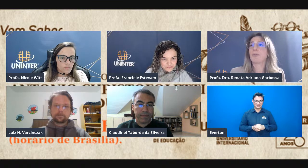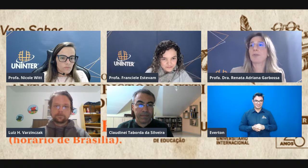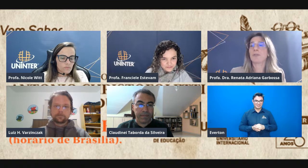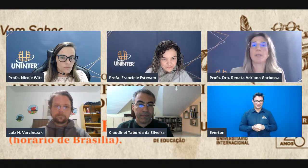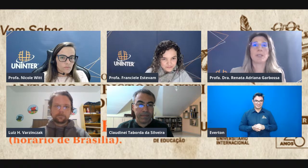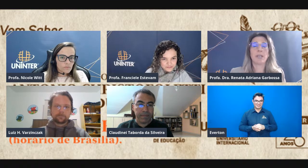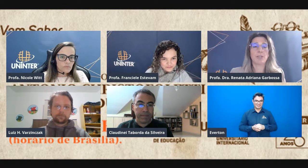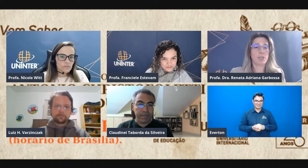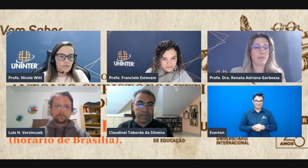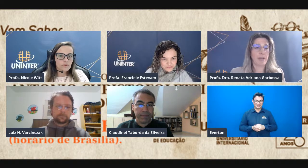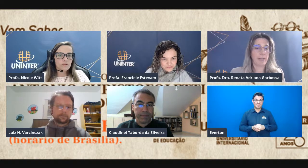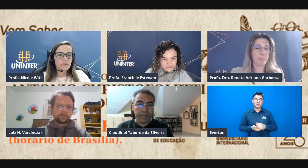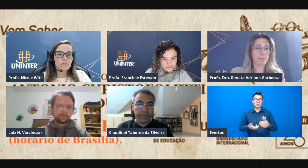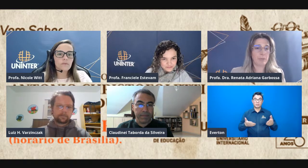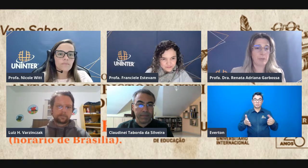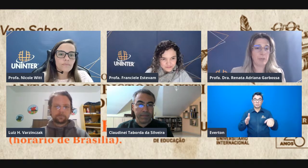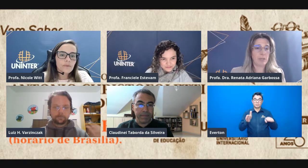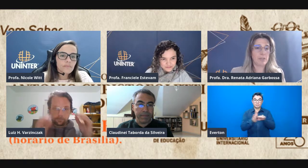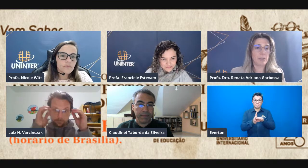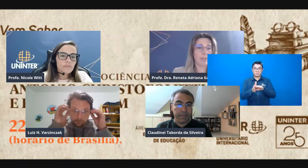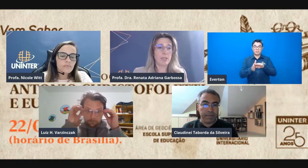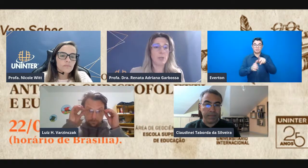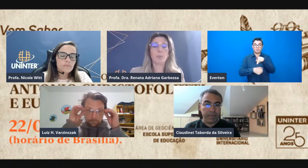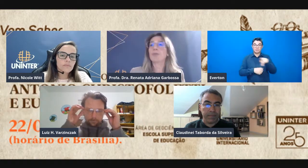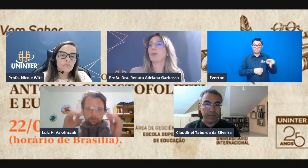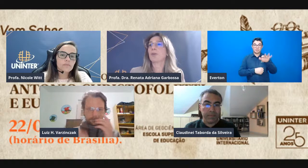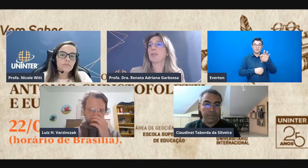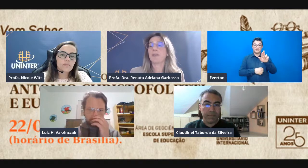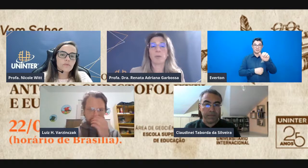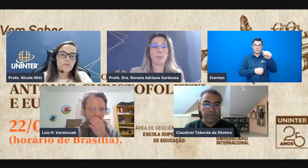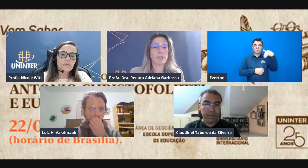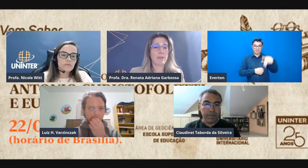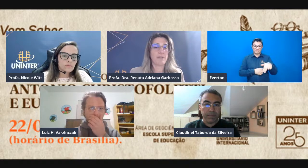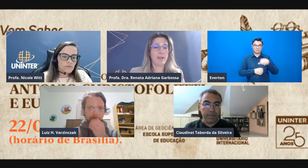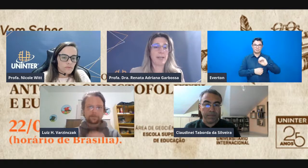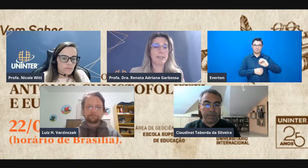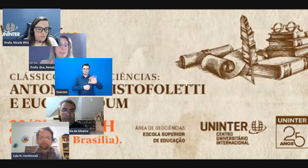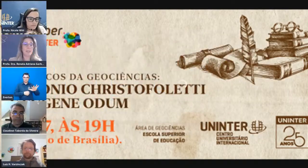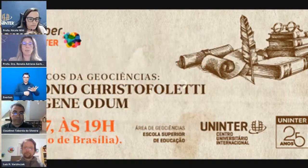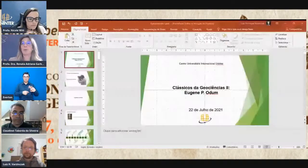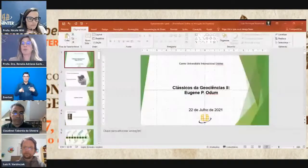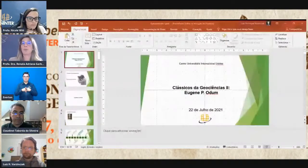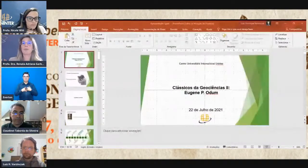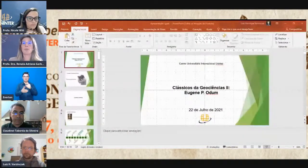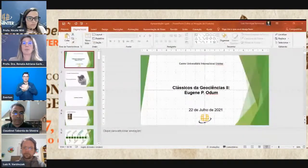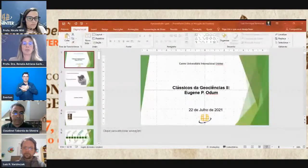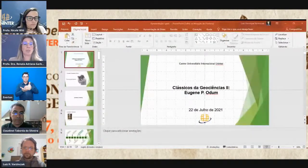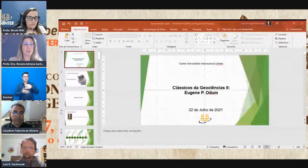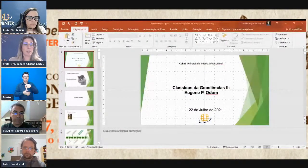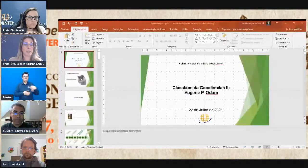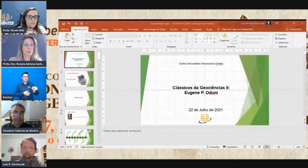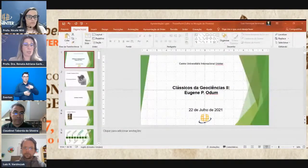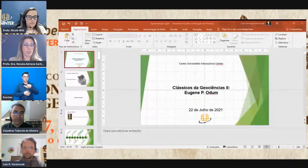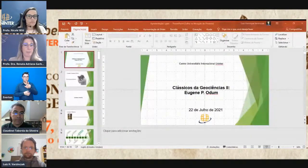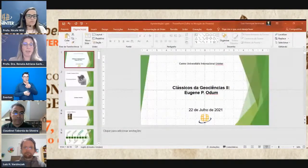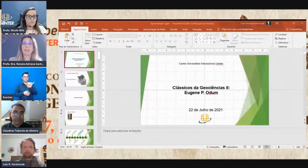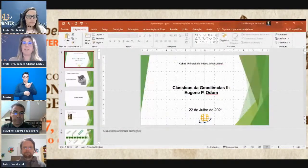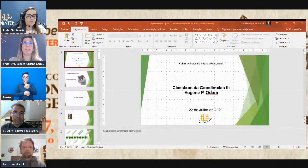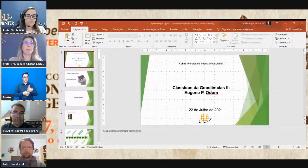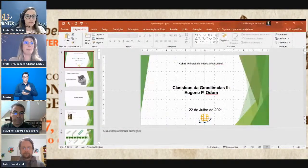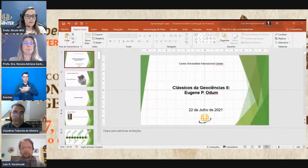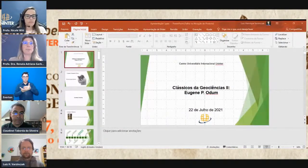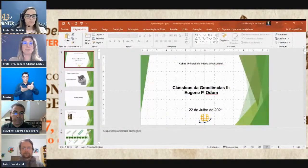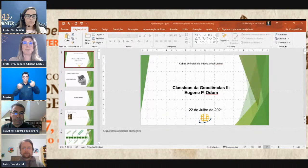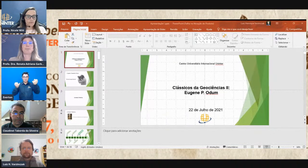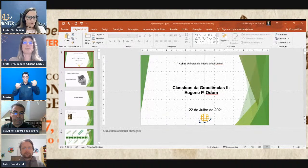Então, a professora Francia, ele já vai inserir ali, o professor Luiz vai começar a fala, e depois o professor Claudinei,